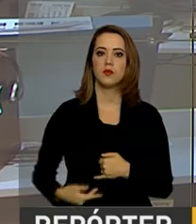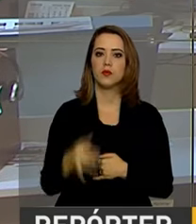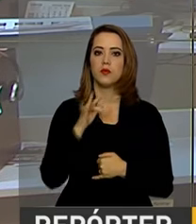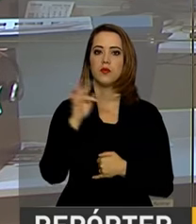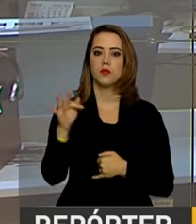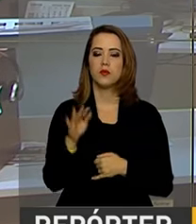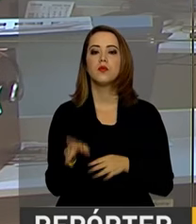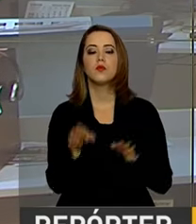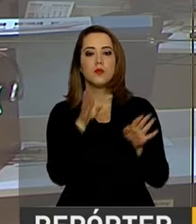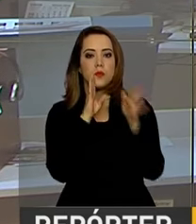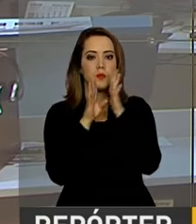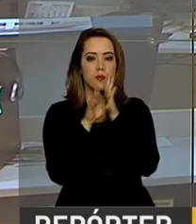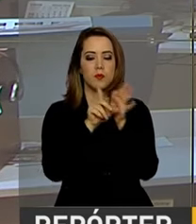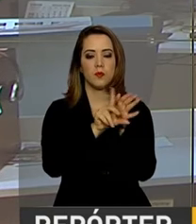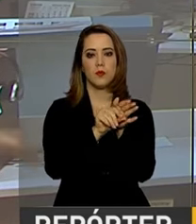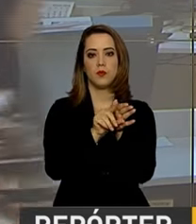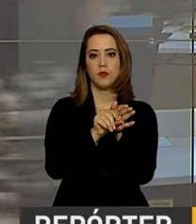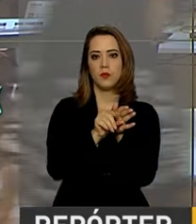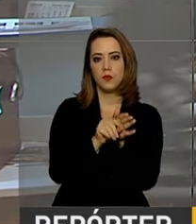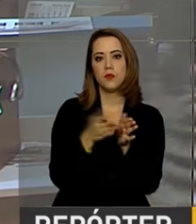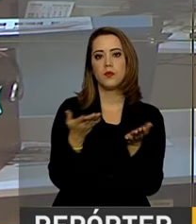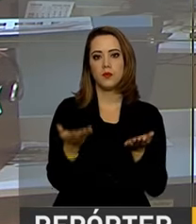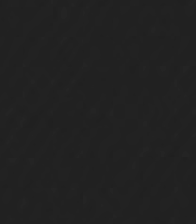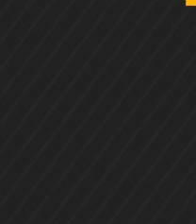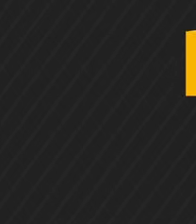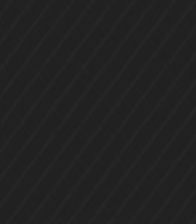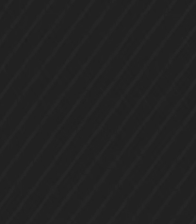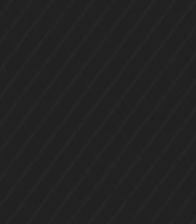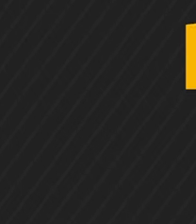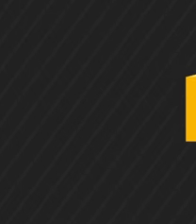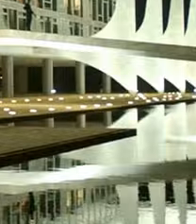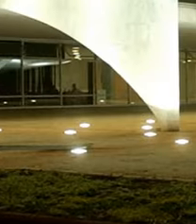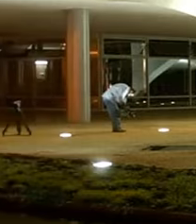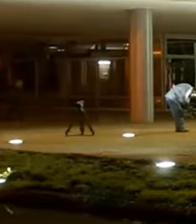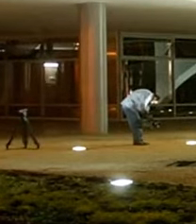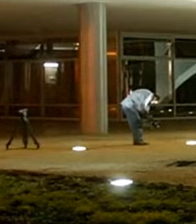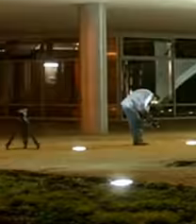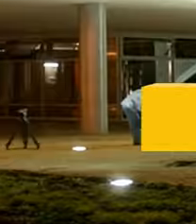do governo federal. Acompanhe também as novidades em nossas redes sociais.